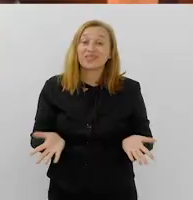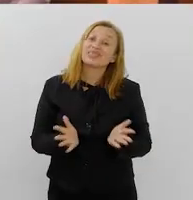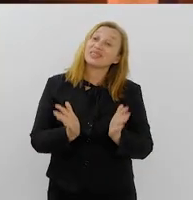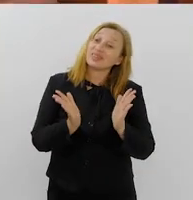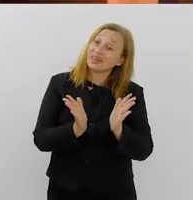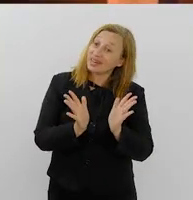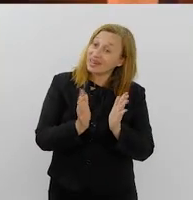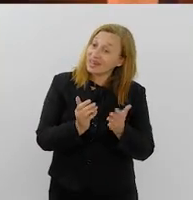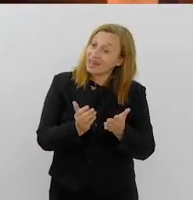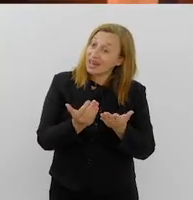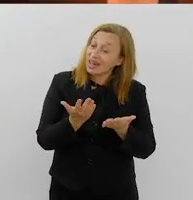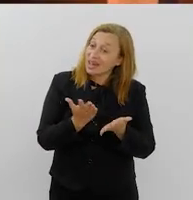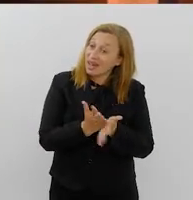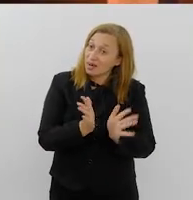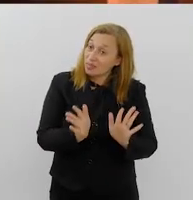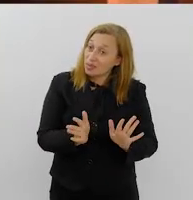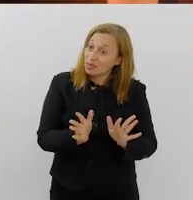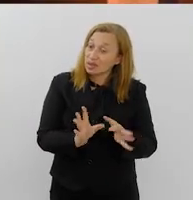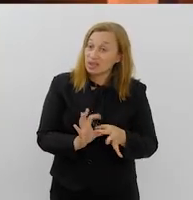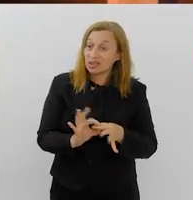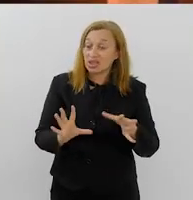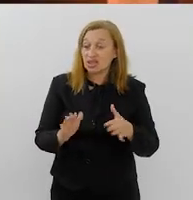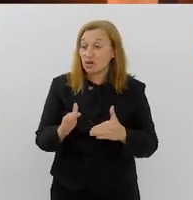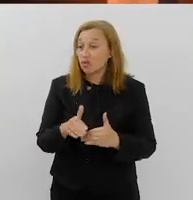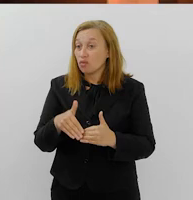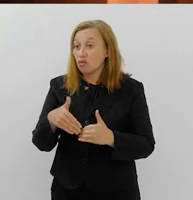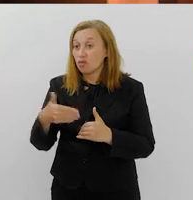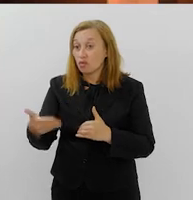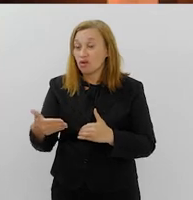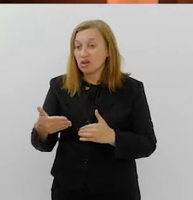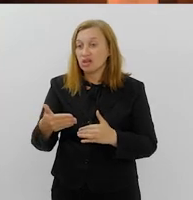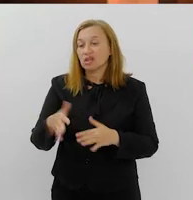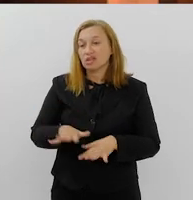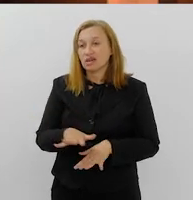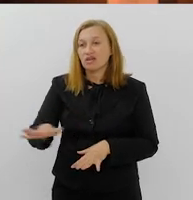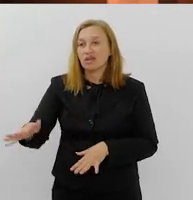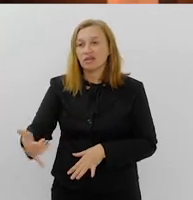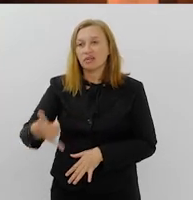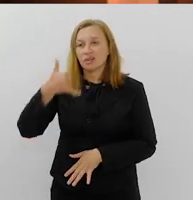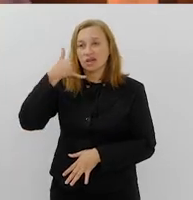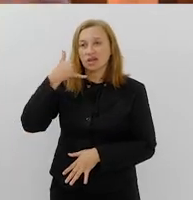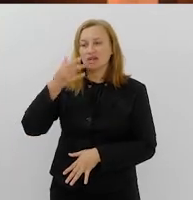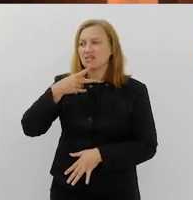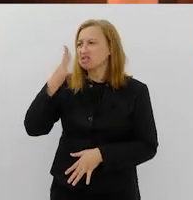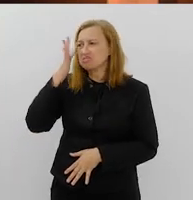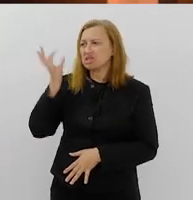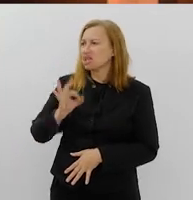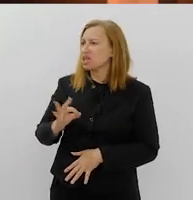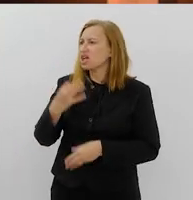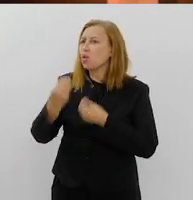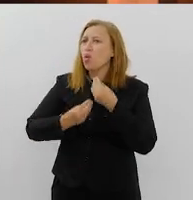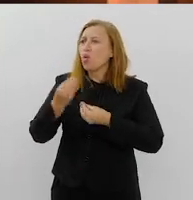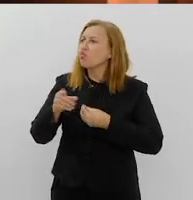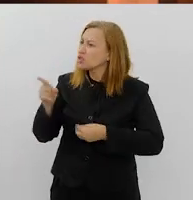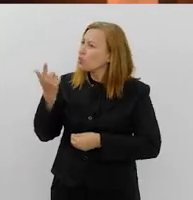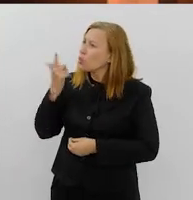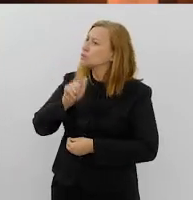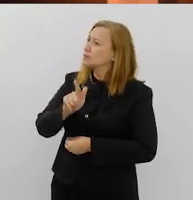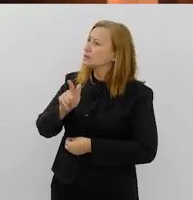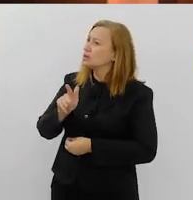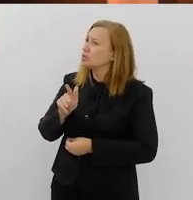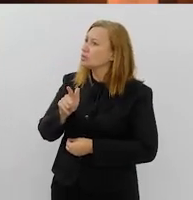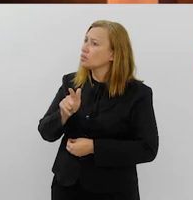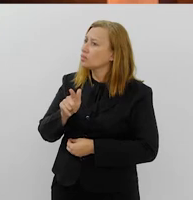aí, quando acabou, que deixaram ele até fora da comunidade, e ele me liga e diz assim, eu não entendo